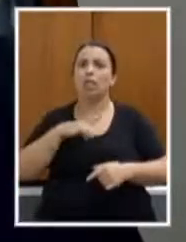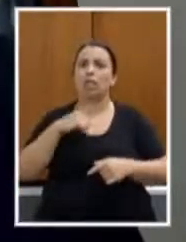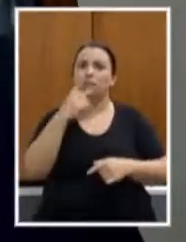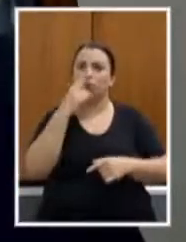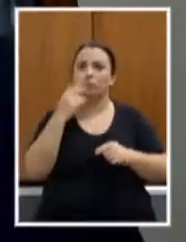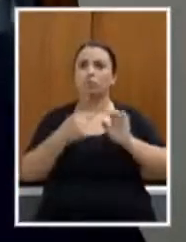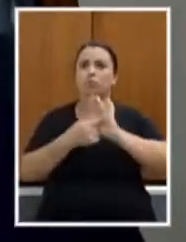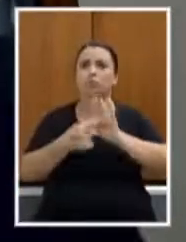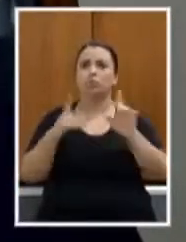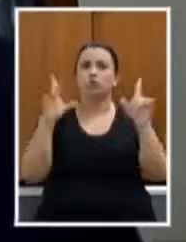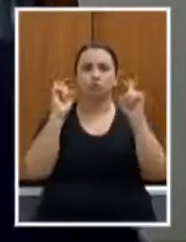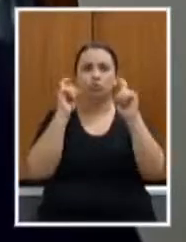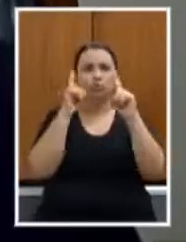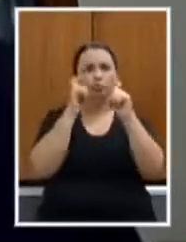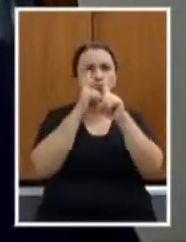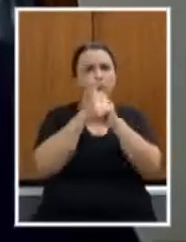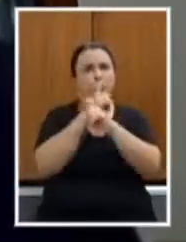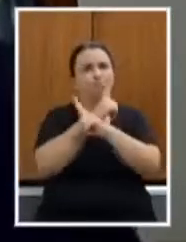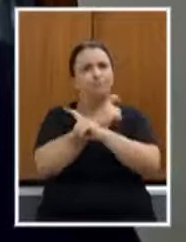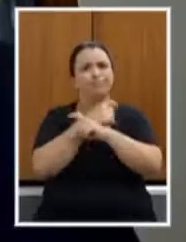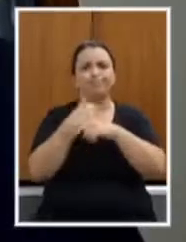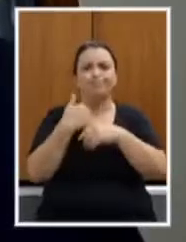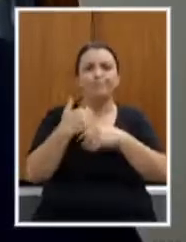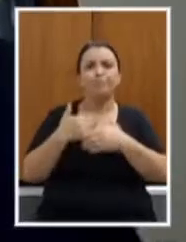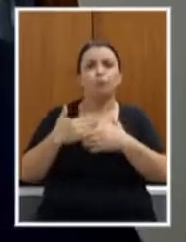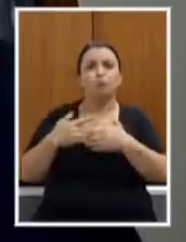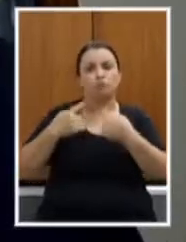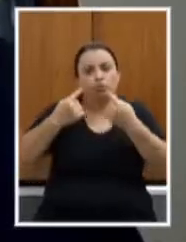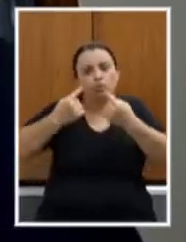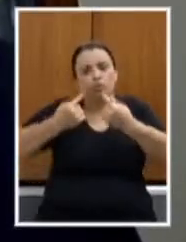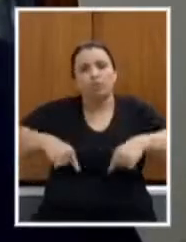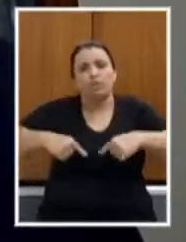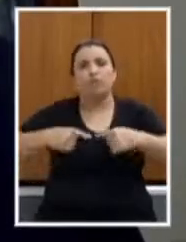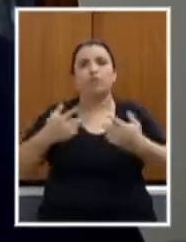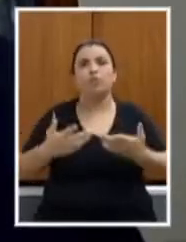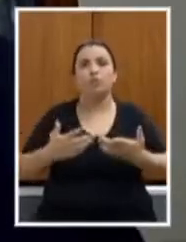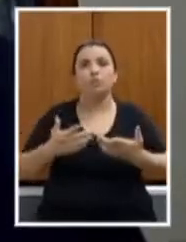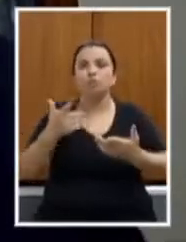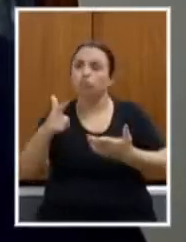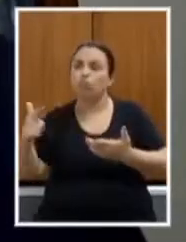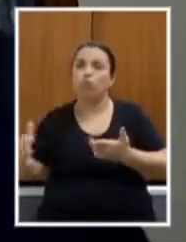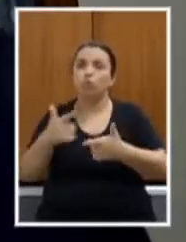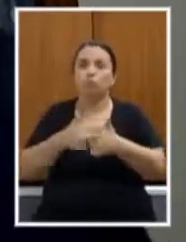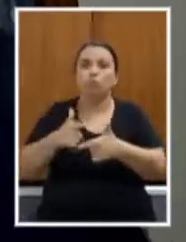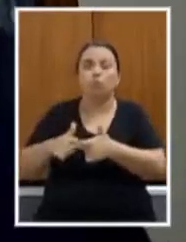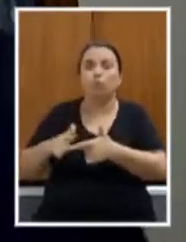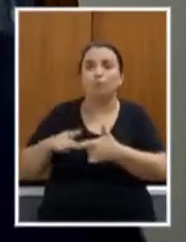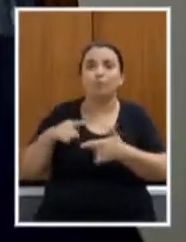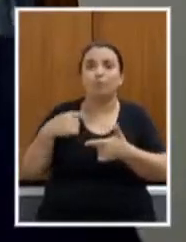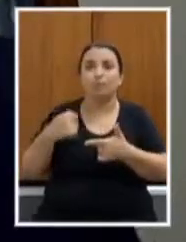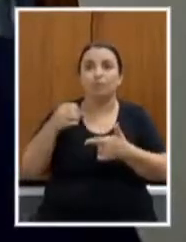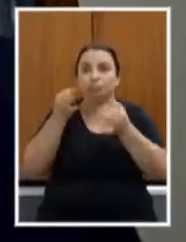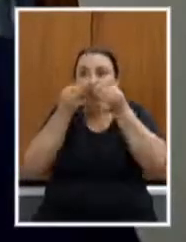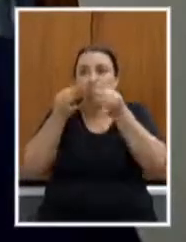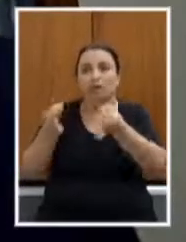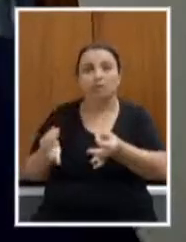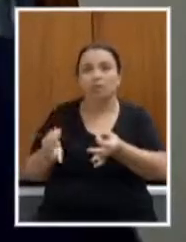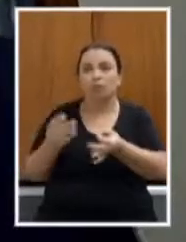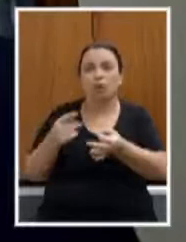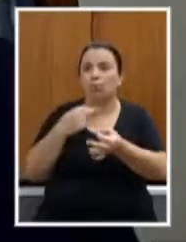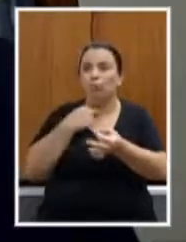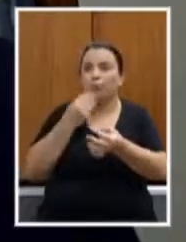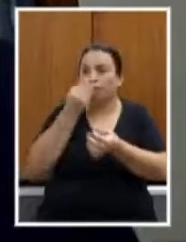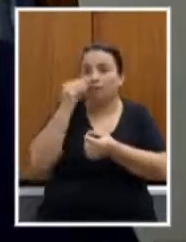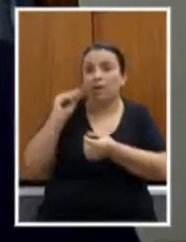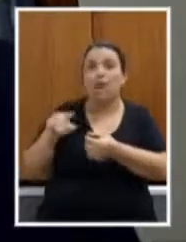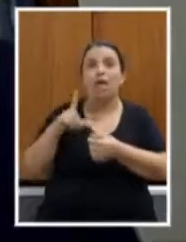muita dificuldade, trouxeram desafios e problemas que a gente não pôde, com certeza, ignorar, e houve um processo de debate muito